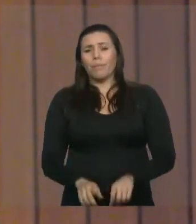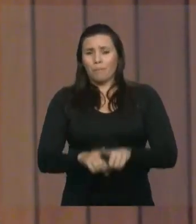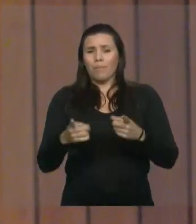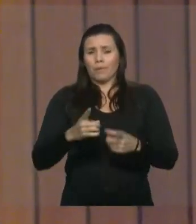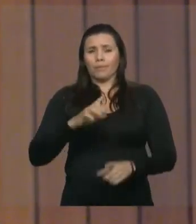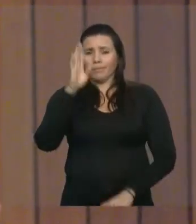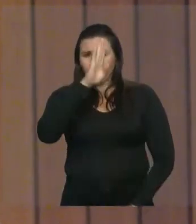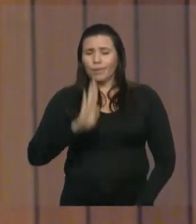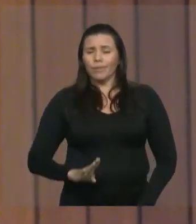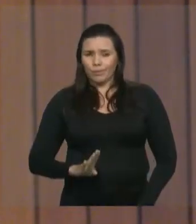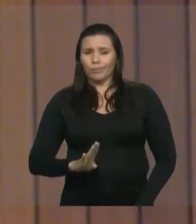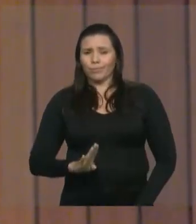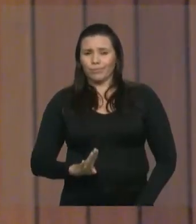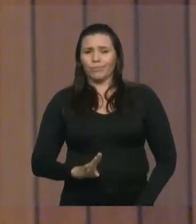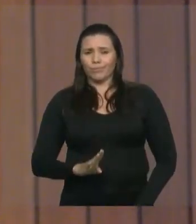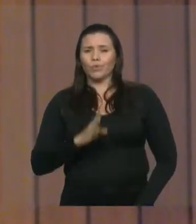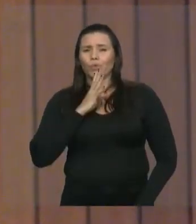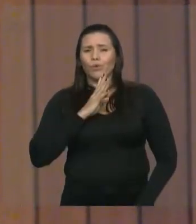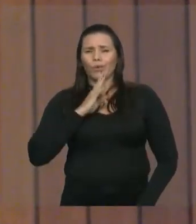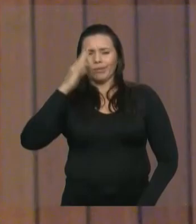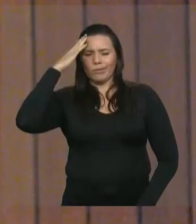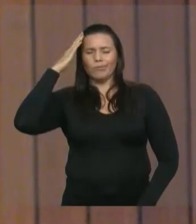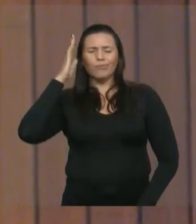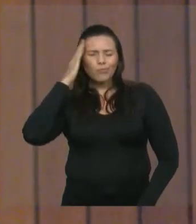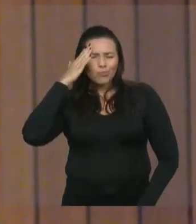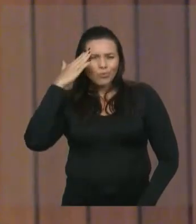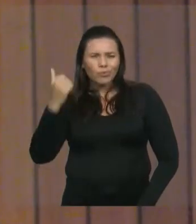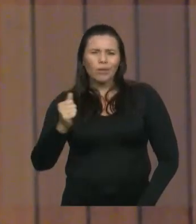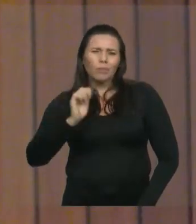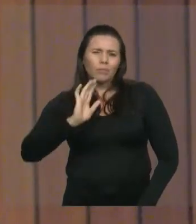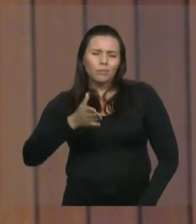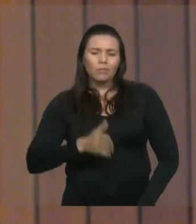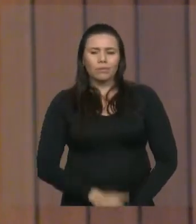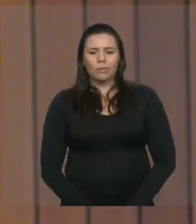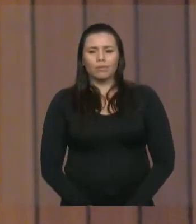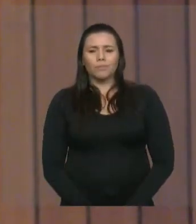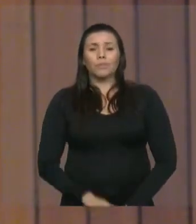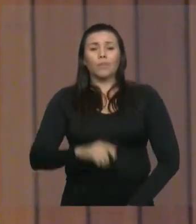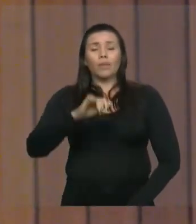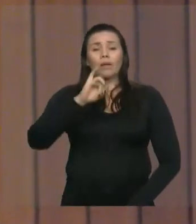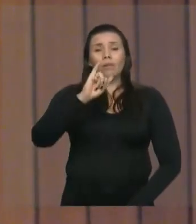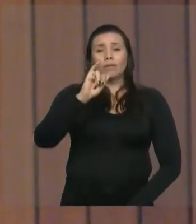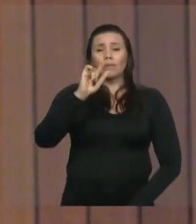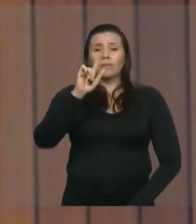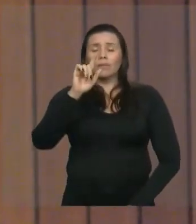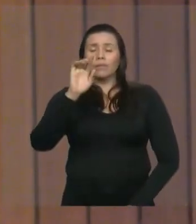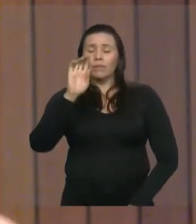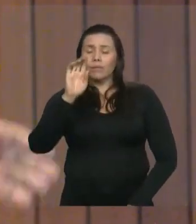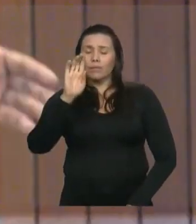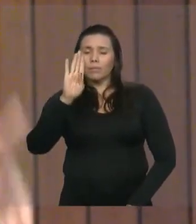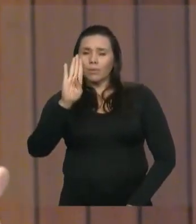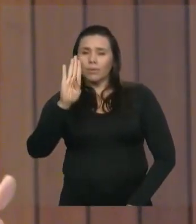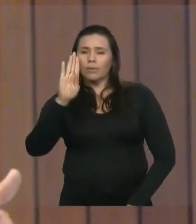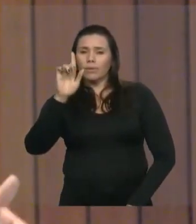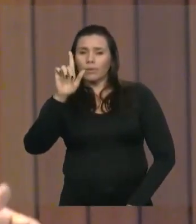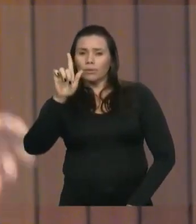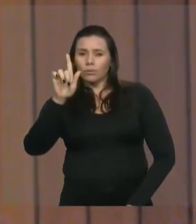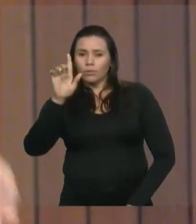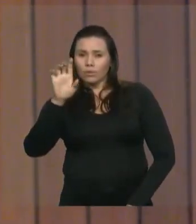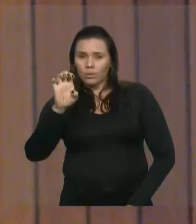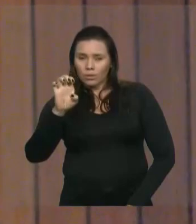O IBGE traz dados, informações, números de um Maranhão